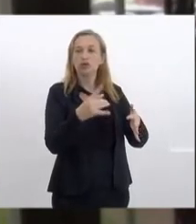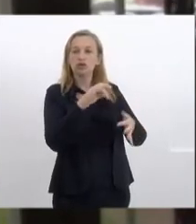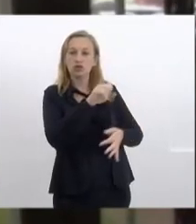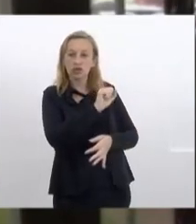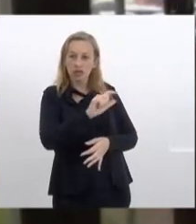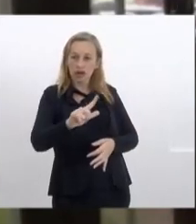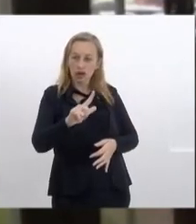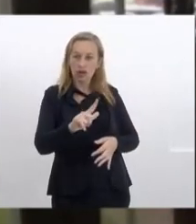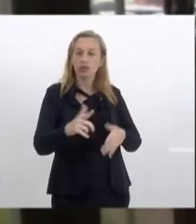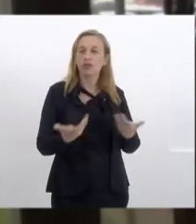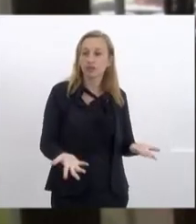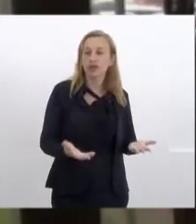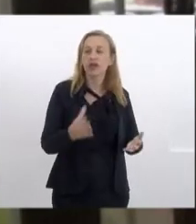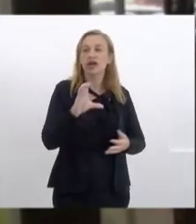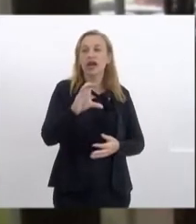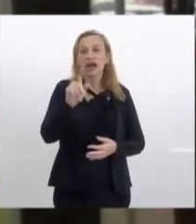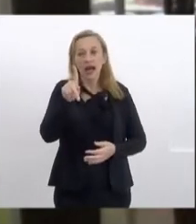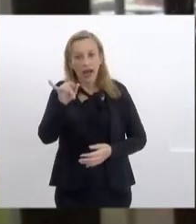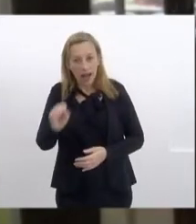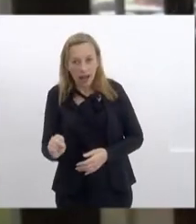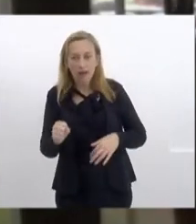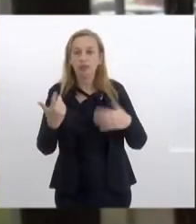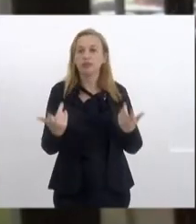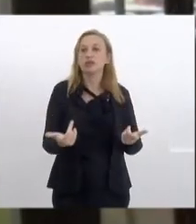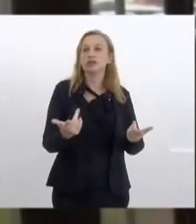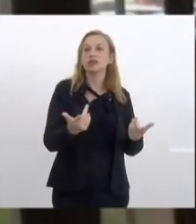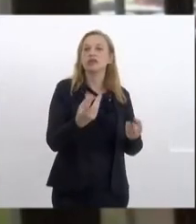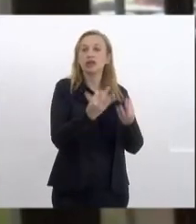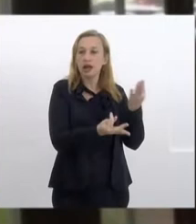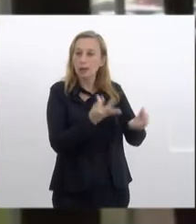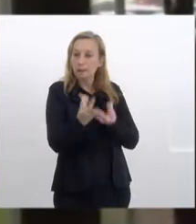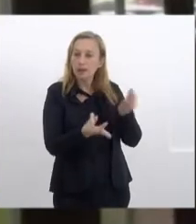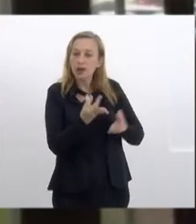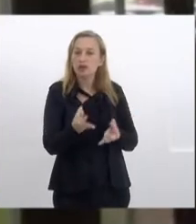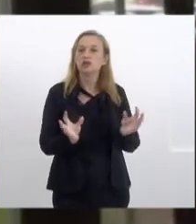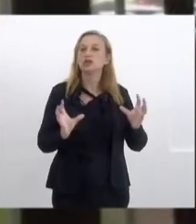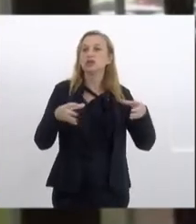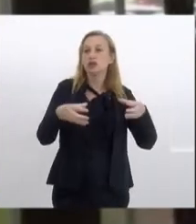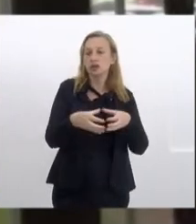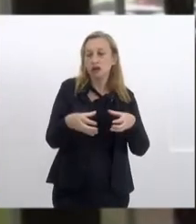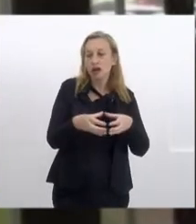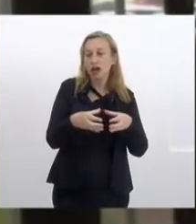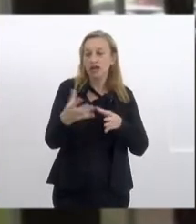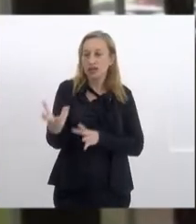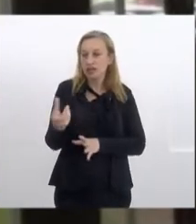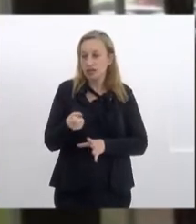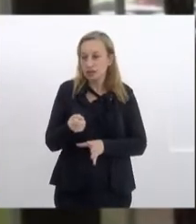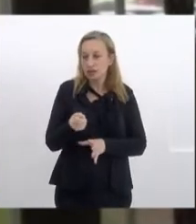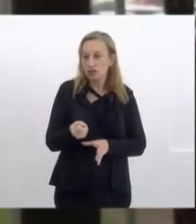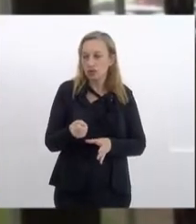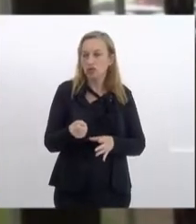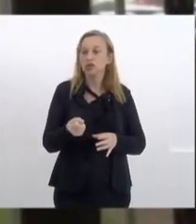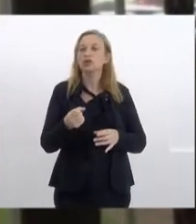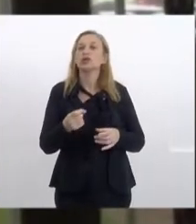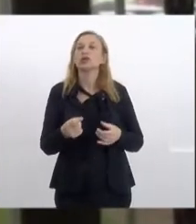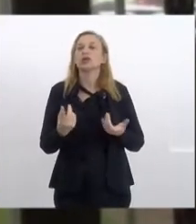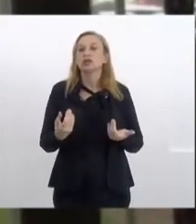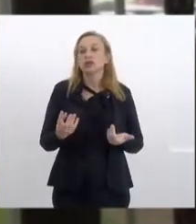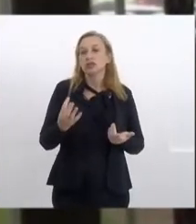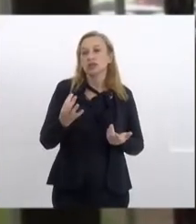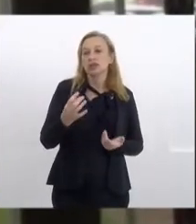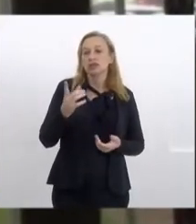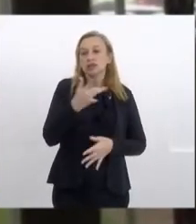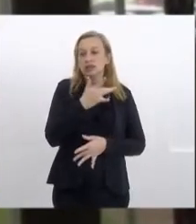os CAPs, né? Os serviços residenciais terapêuticos, as unidades de acolhimento, os leitos de saúde mental e